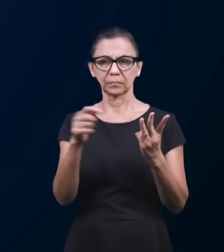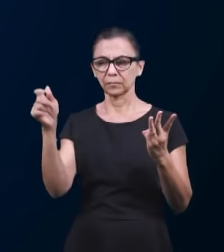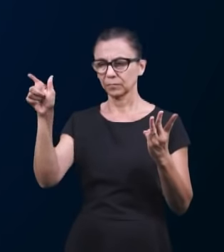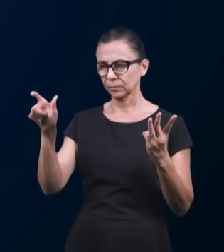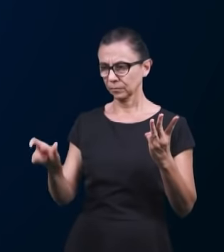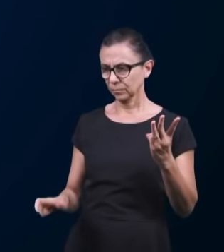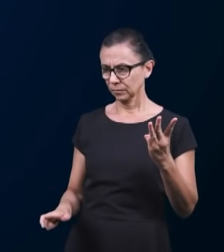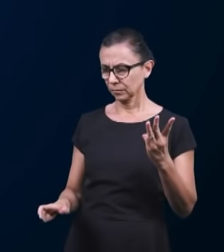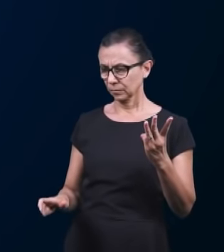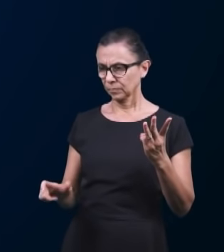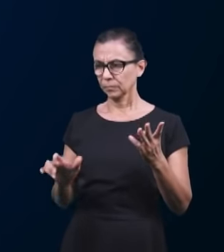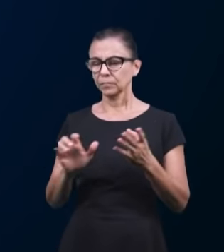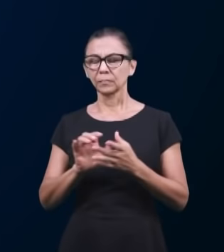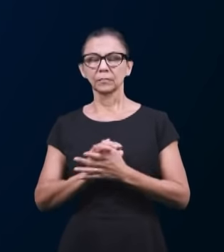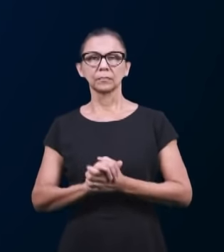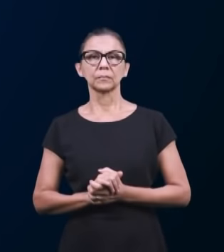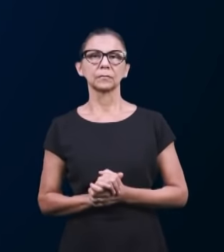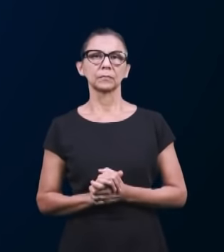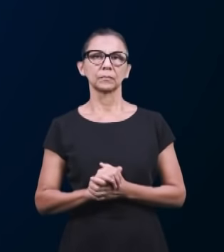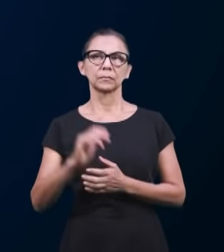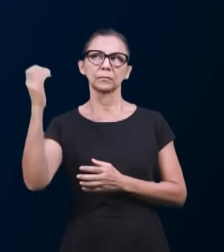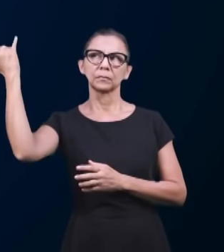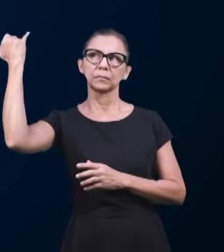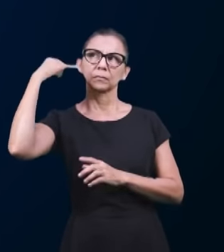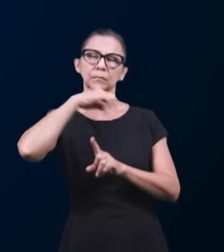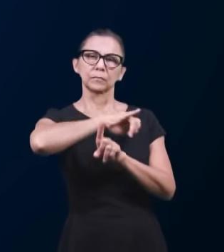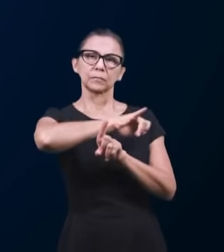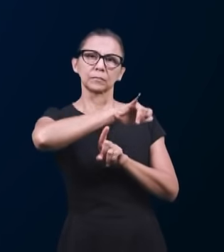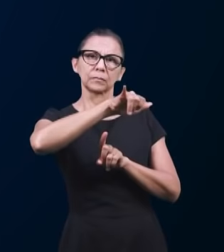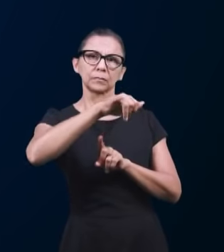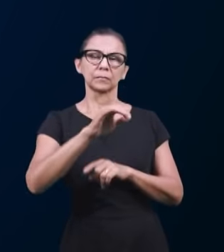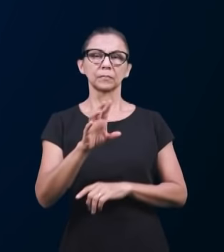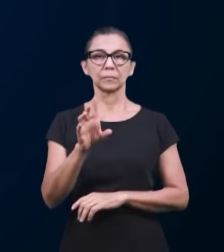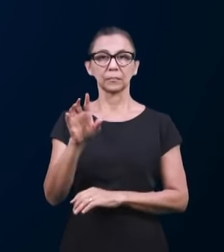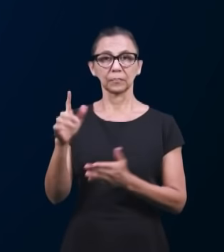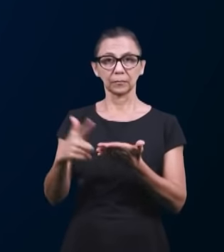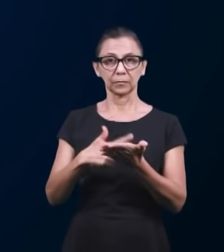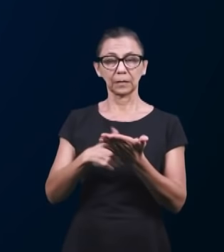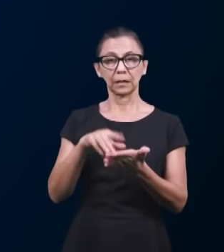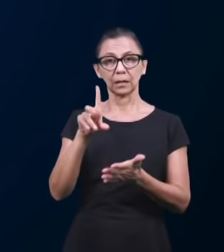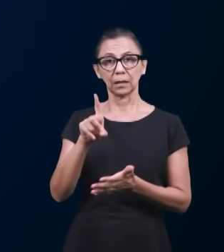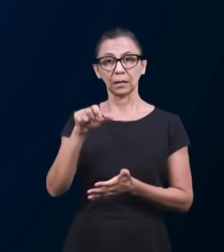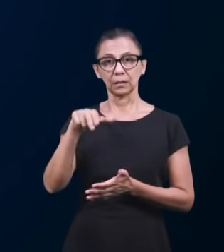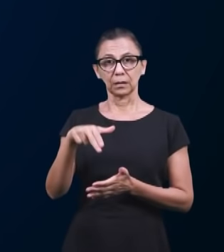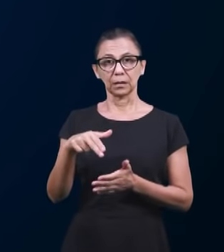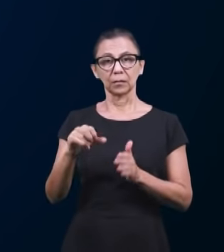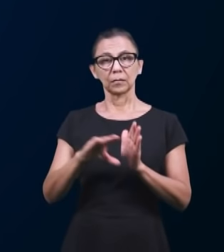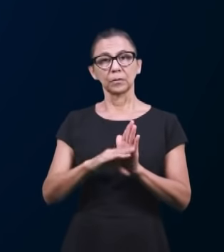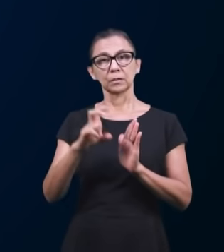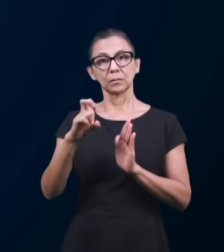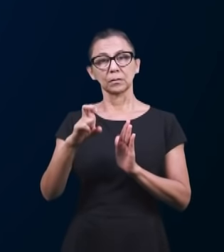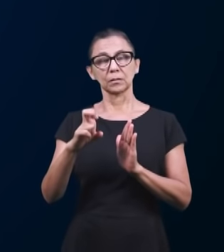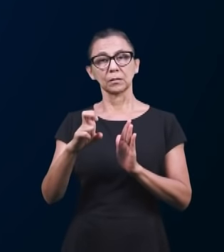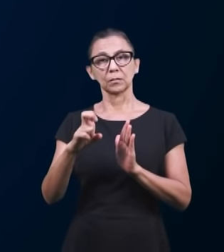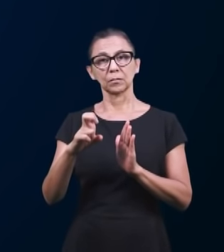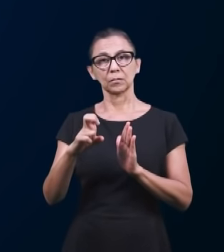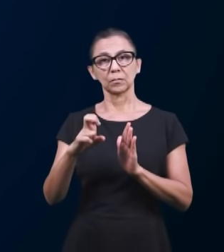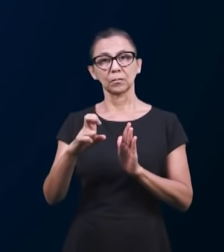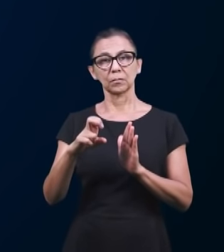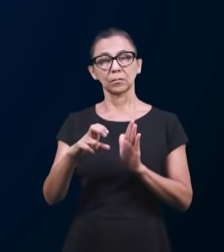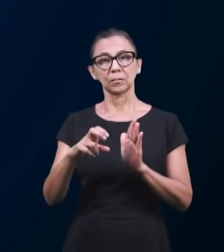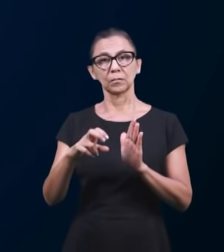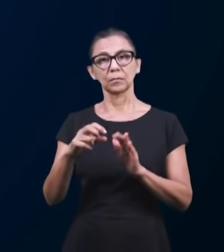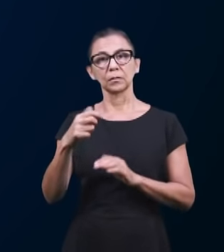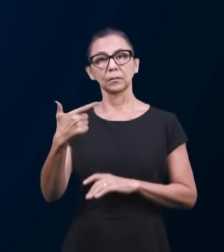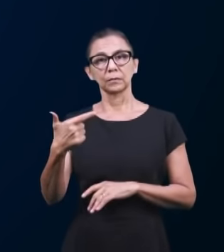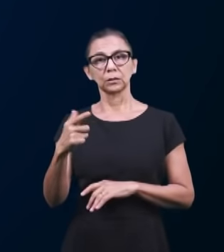haja intérprete. O exemplo que é interpretado está escrito aqui em Daniel 5, 25 e 26.